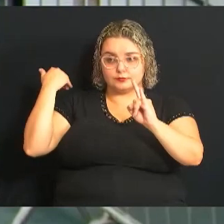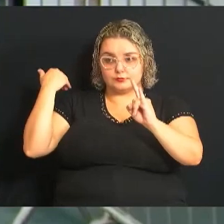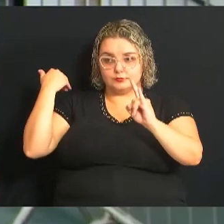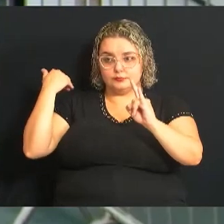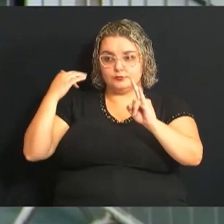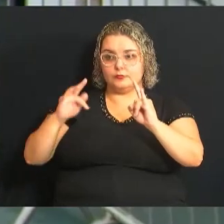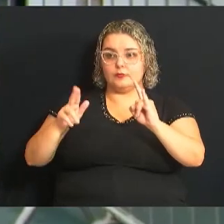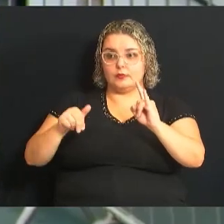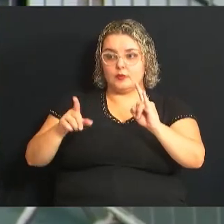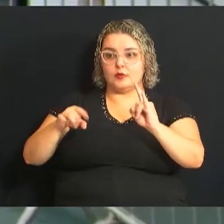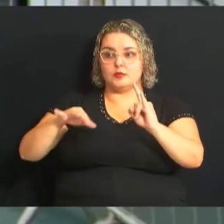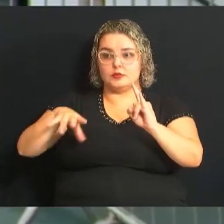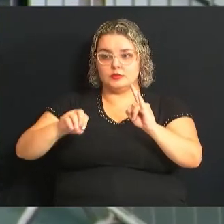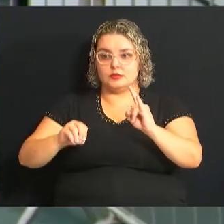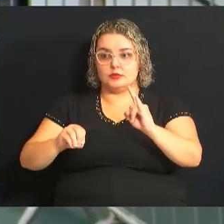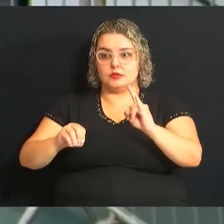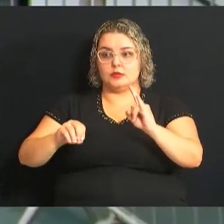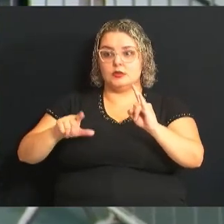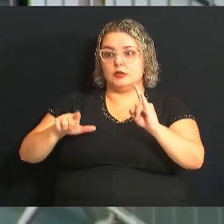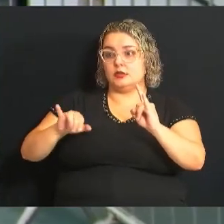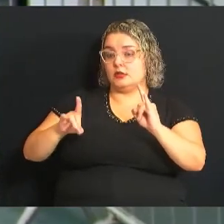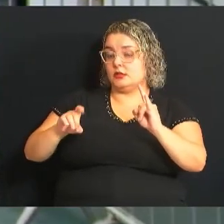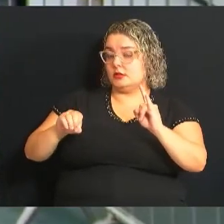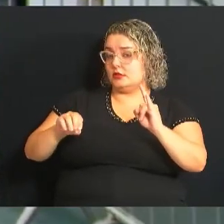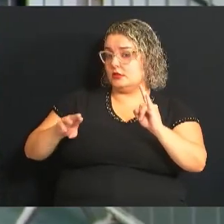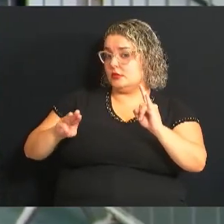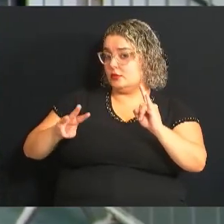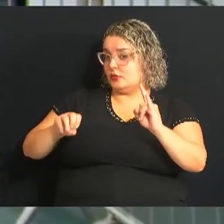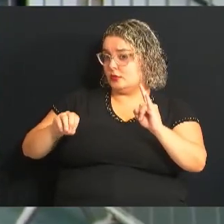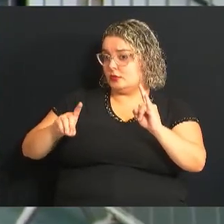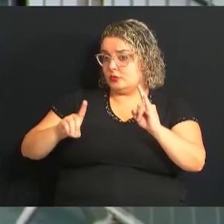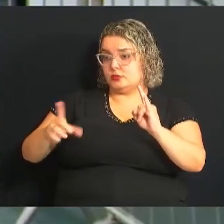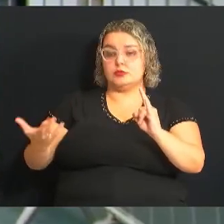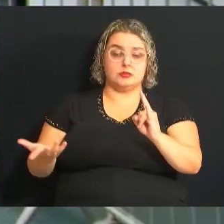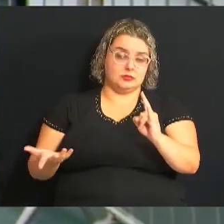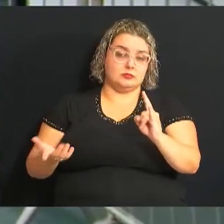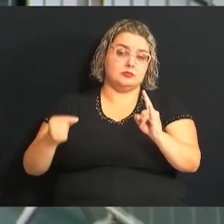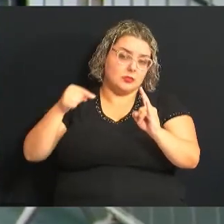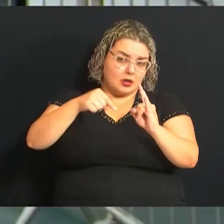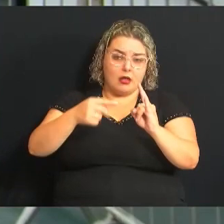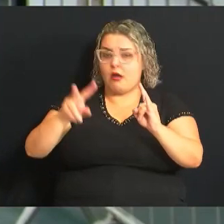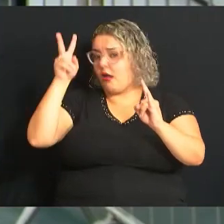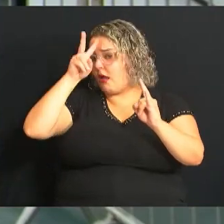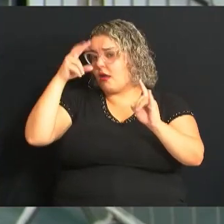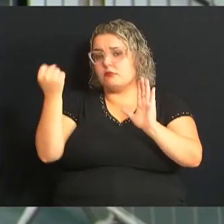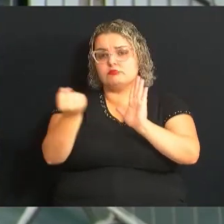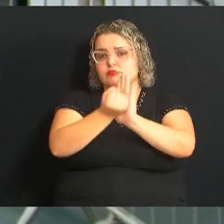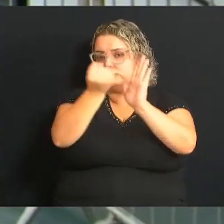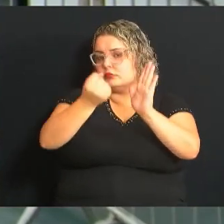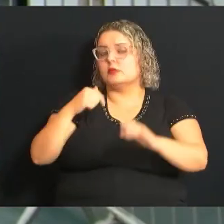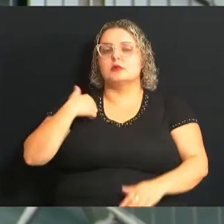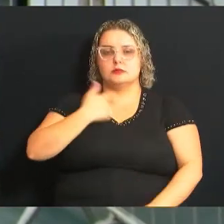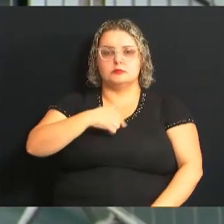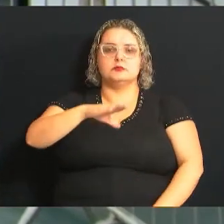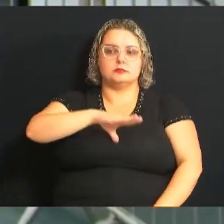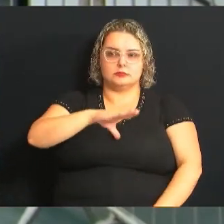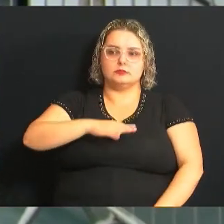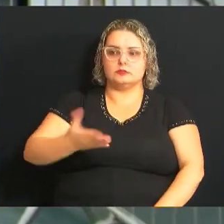fundição de Leaderwood, que é um patrimônio histórico assim, da nossa cidade e